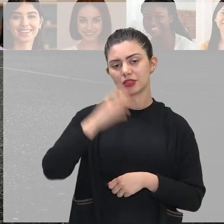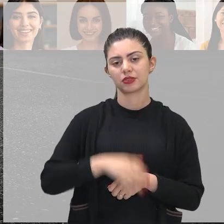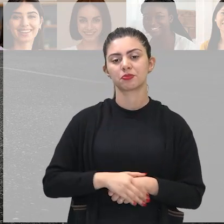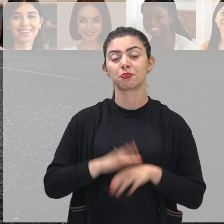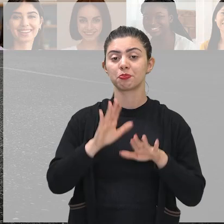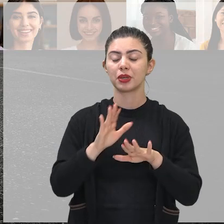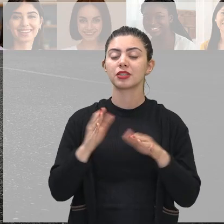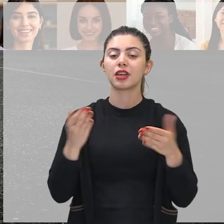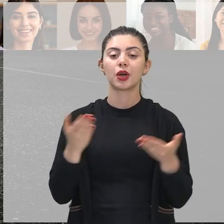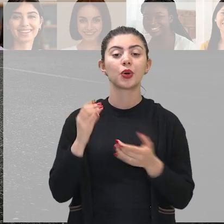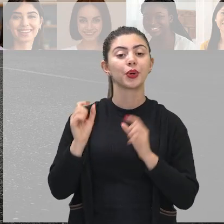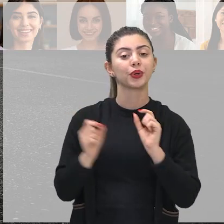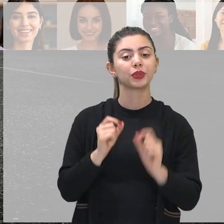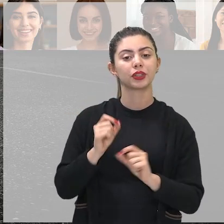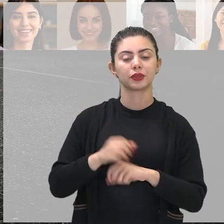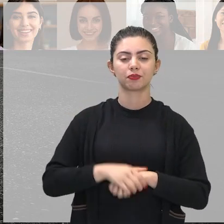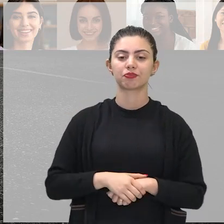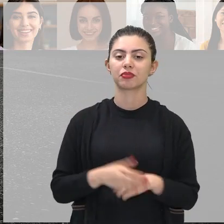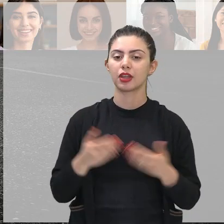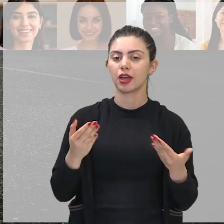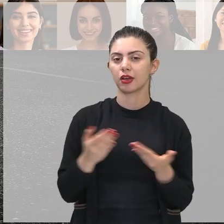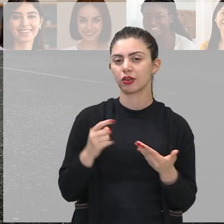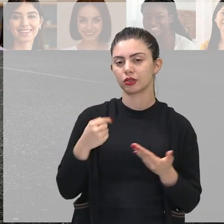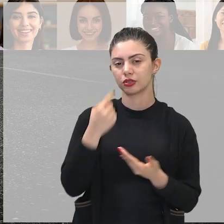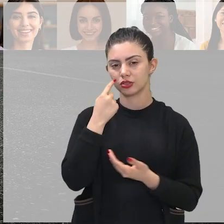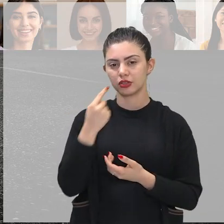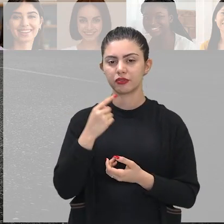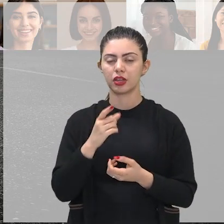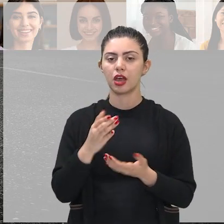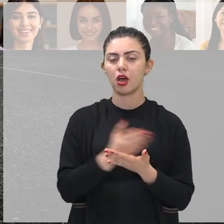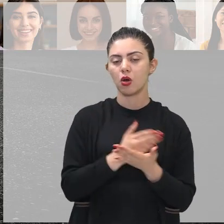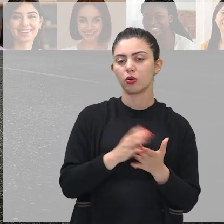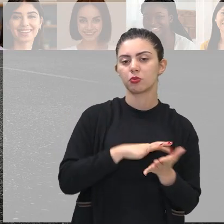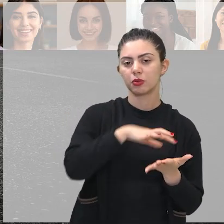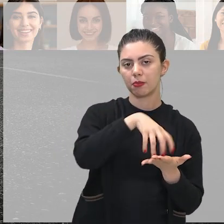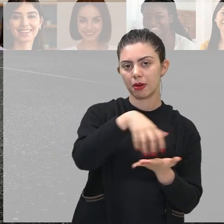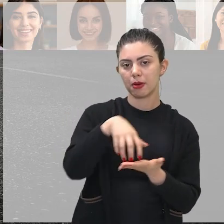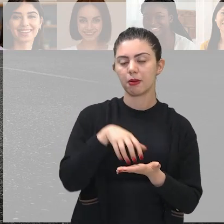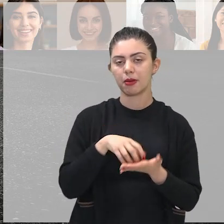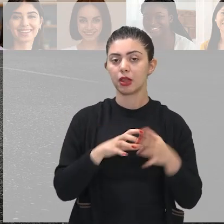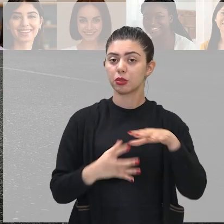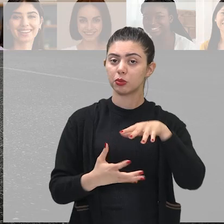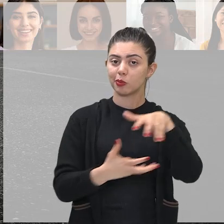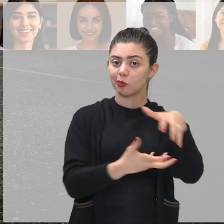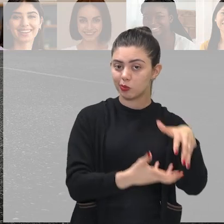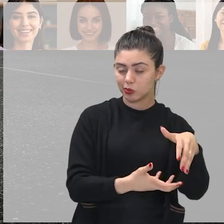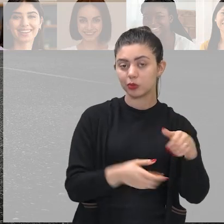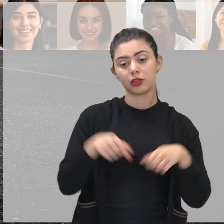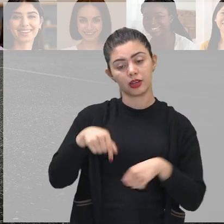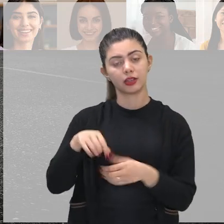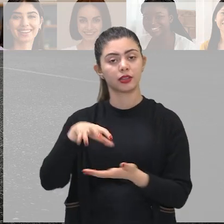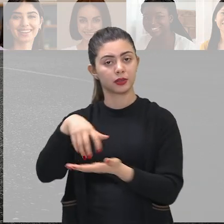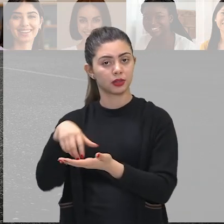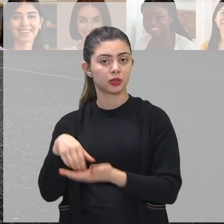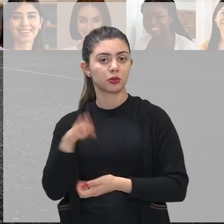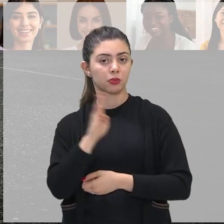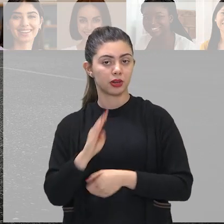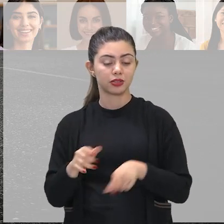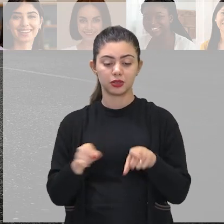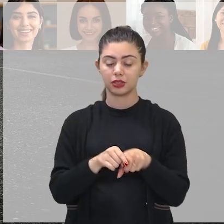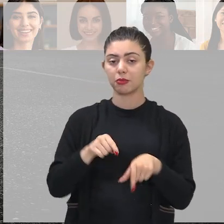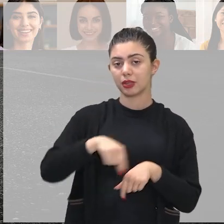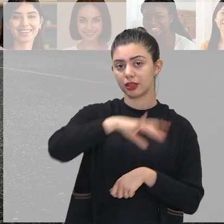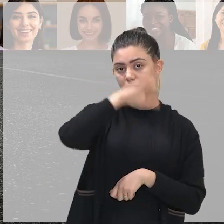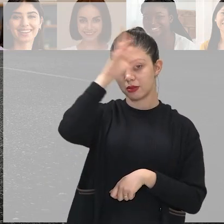quero te convidar, rapidamente, nós vermos algumas organizações, tanto de cunho internacional, brasileiro e amazônico,